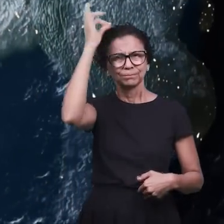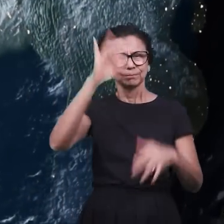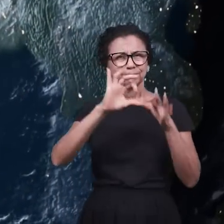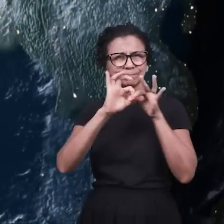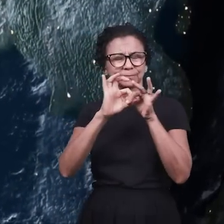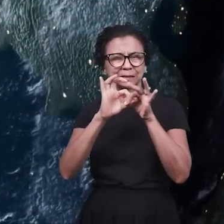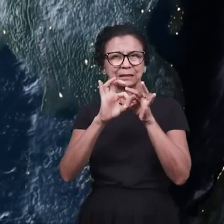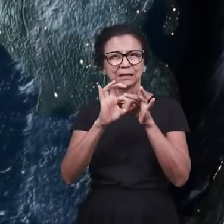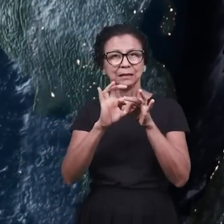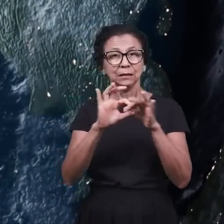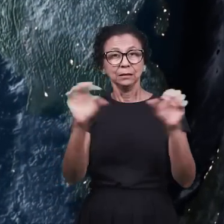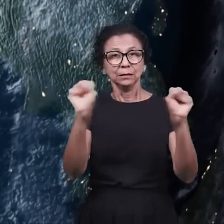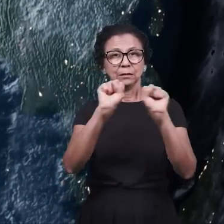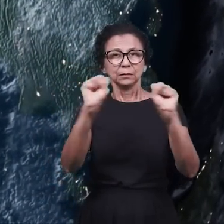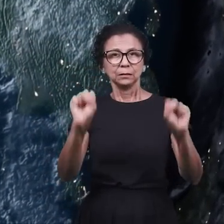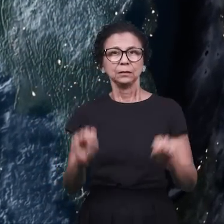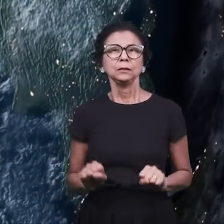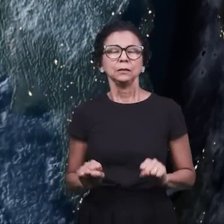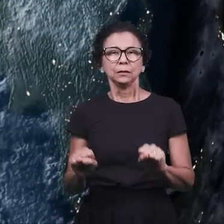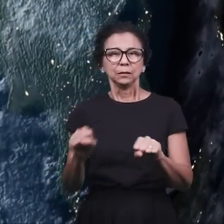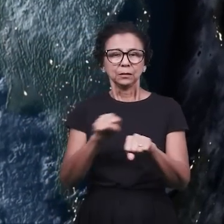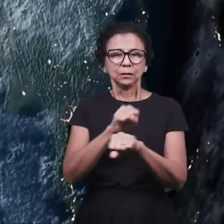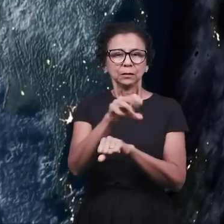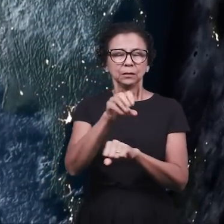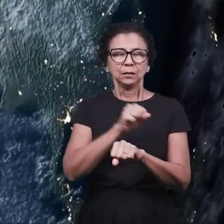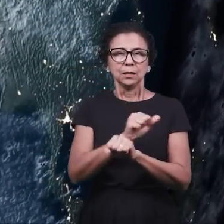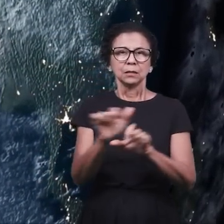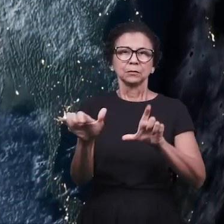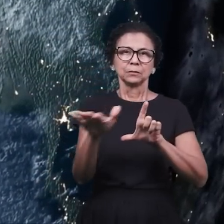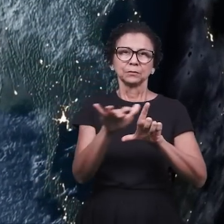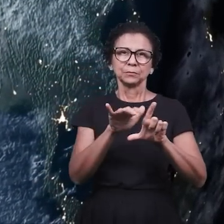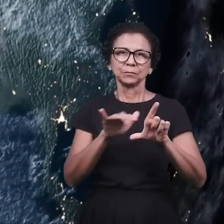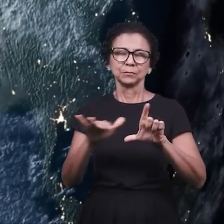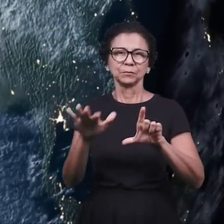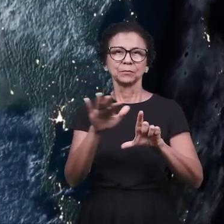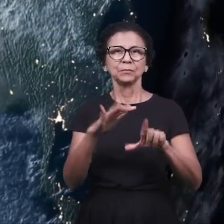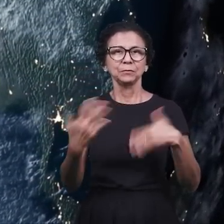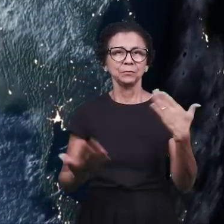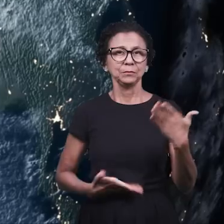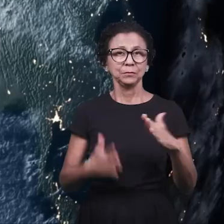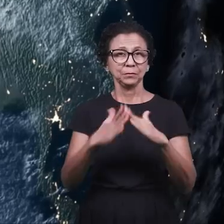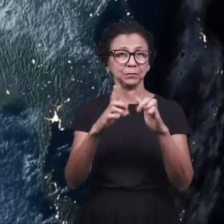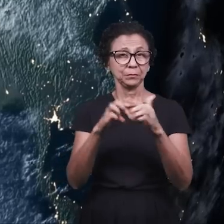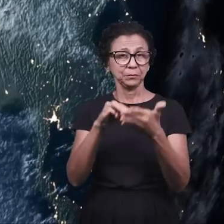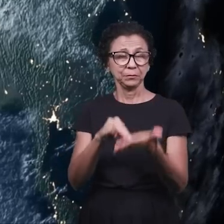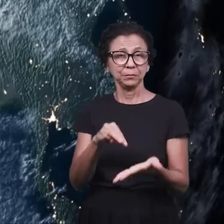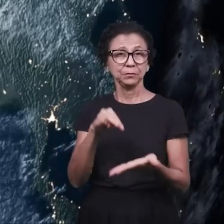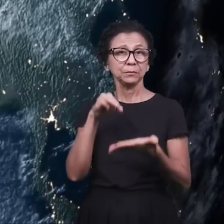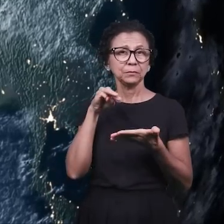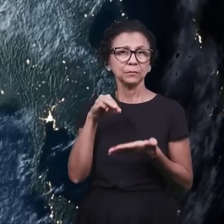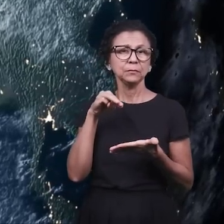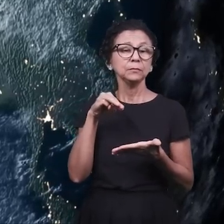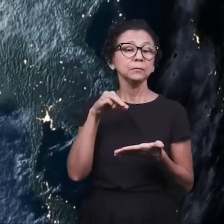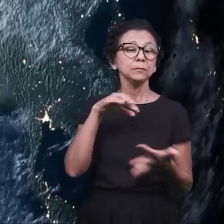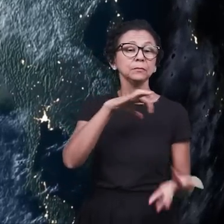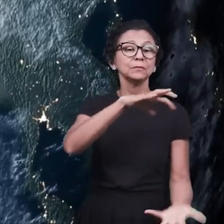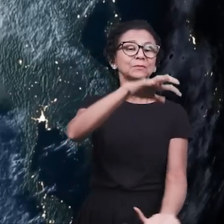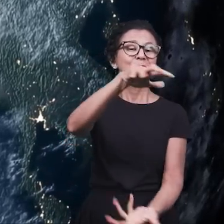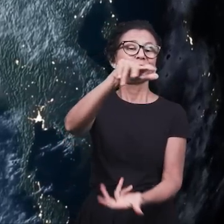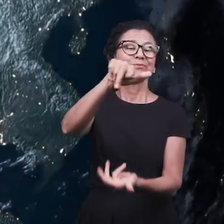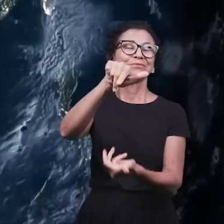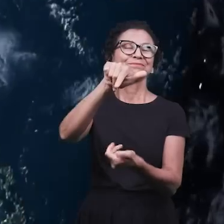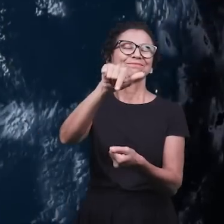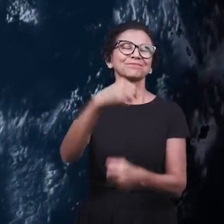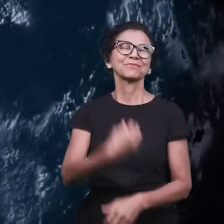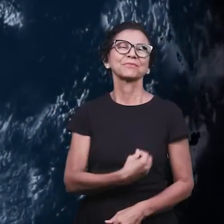espírito. Através do sistema de transmissão multiplataformas, os membros da Igreja Cristã Maranata de todo o